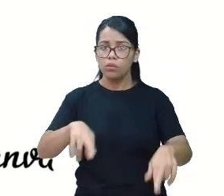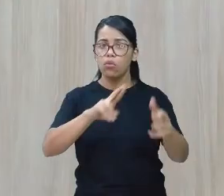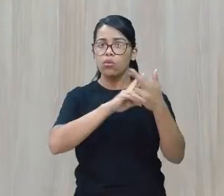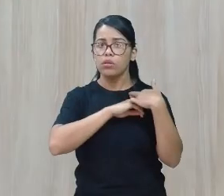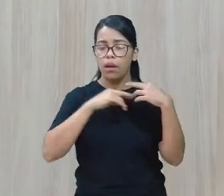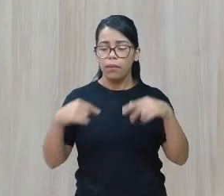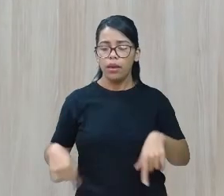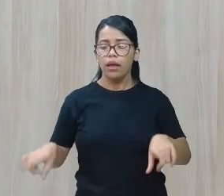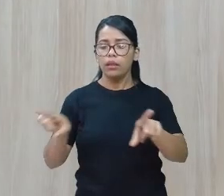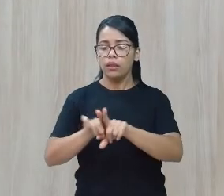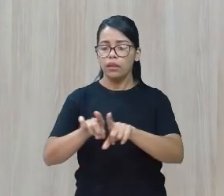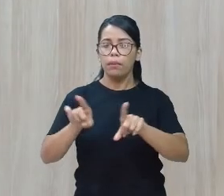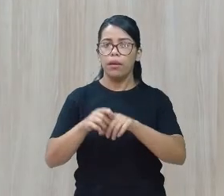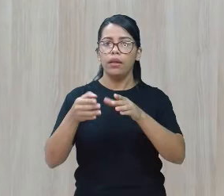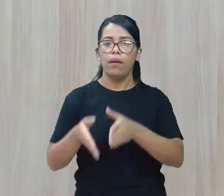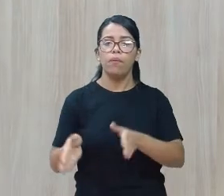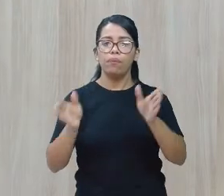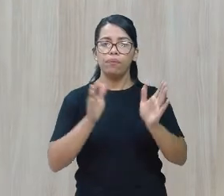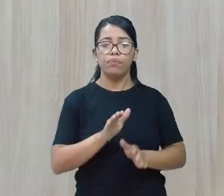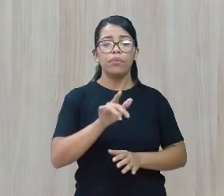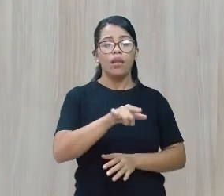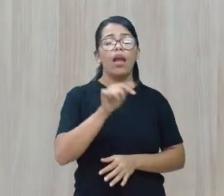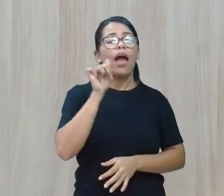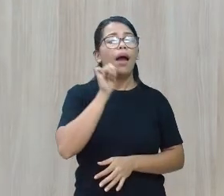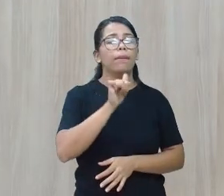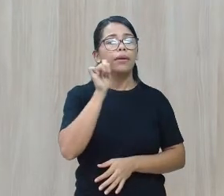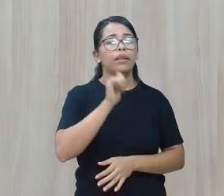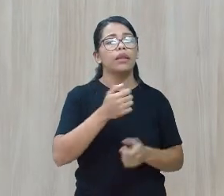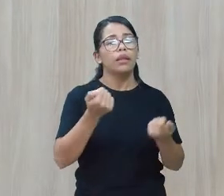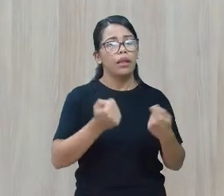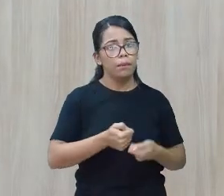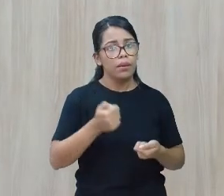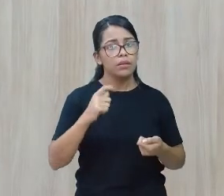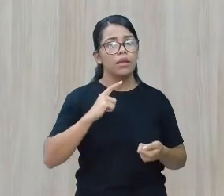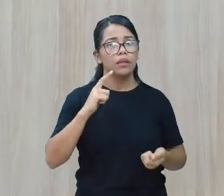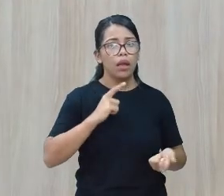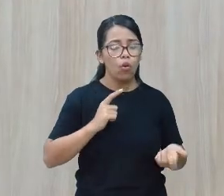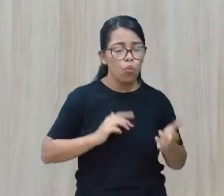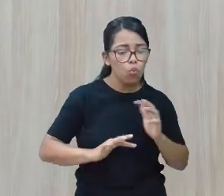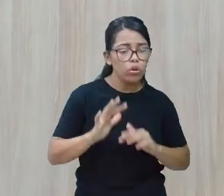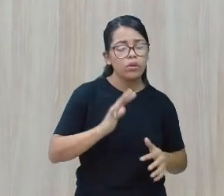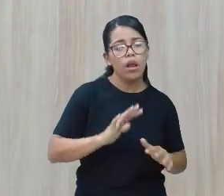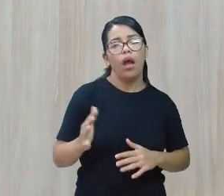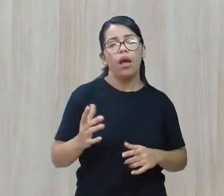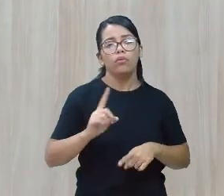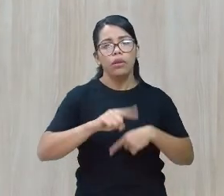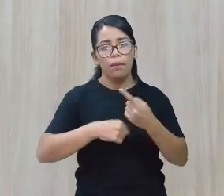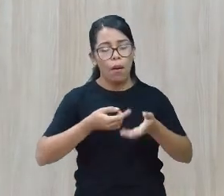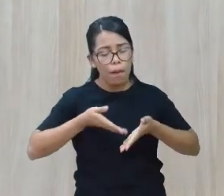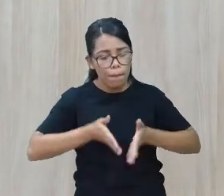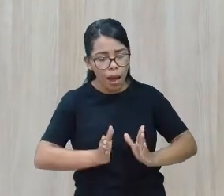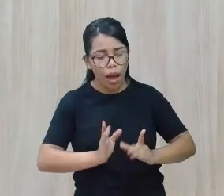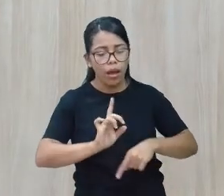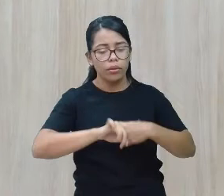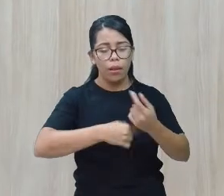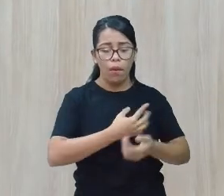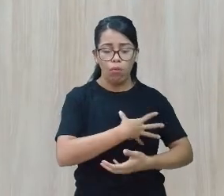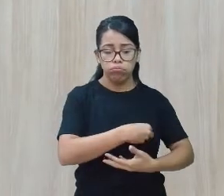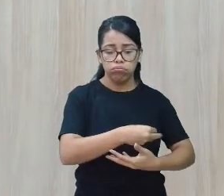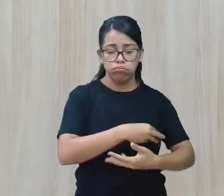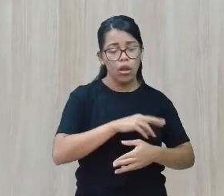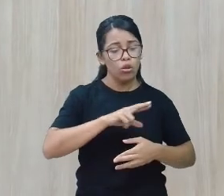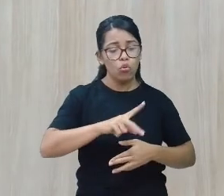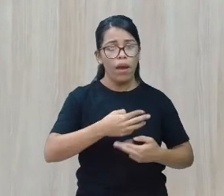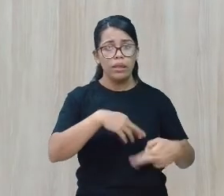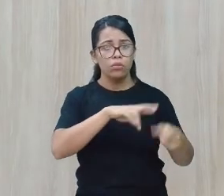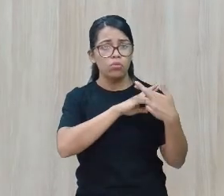fica com essa grande missão, né? Carregar no ventre os 9 meses, amamentar a criança. Então, tudo isso não é responsabilidade